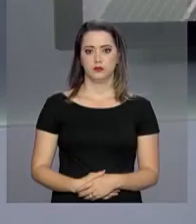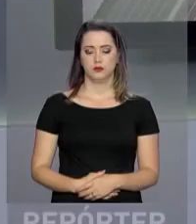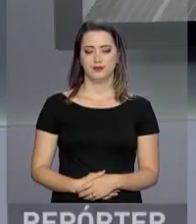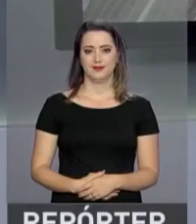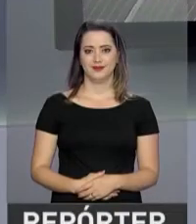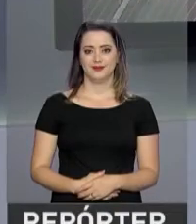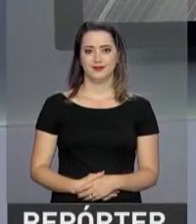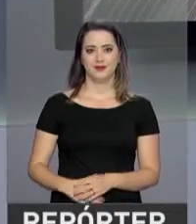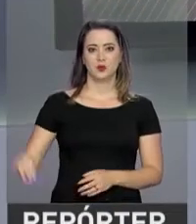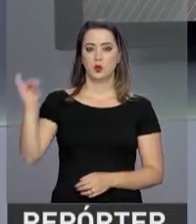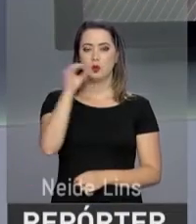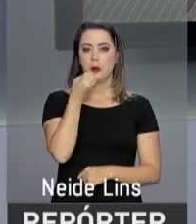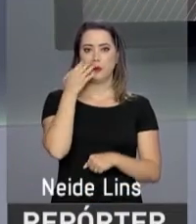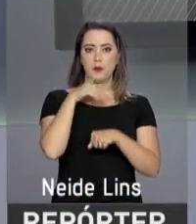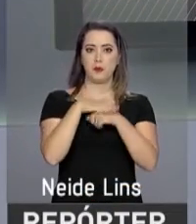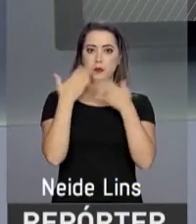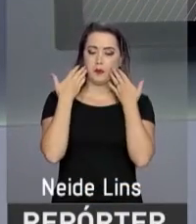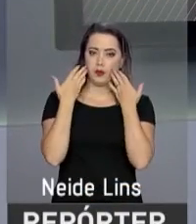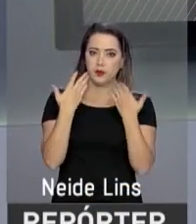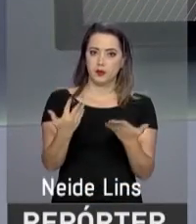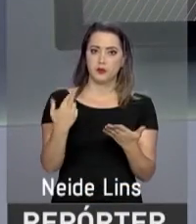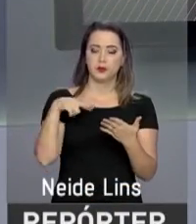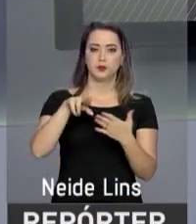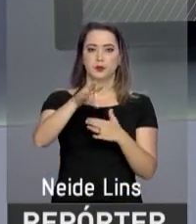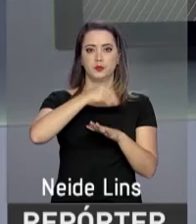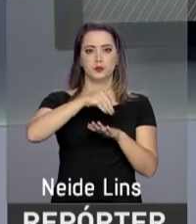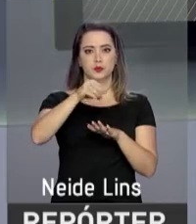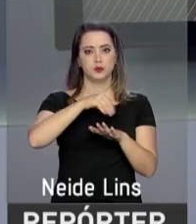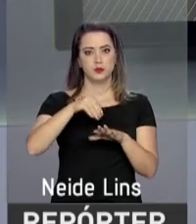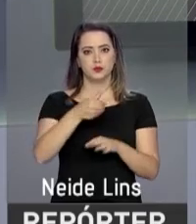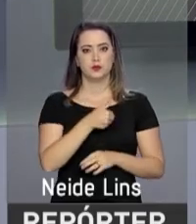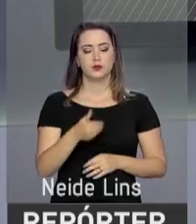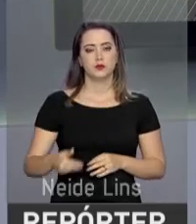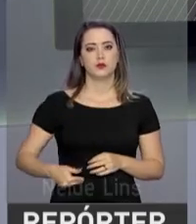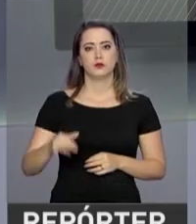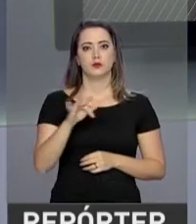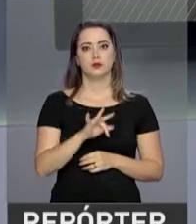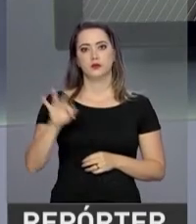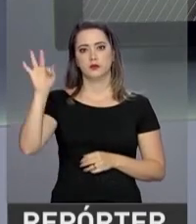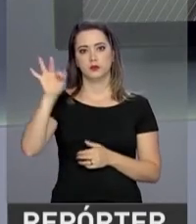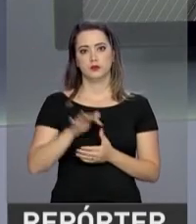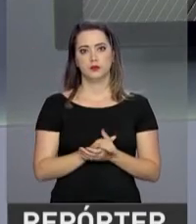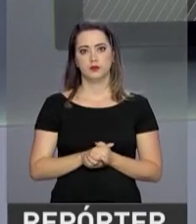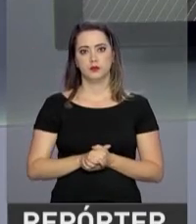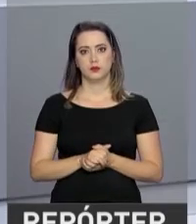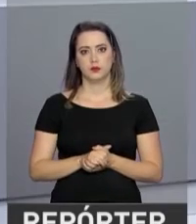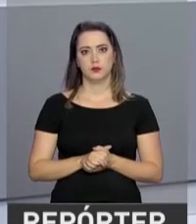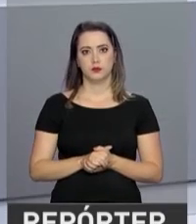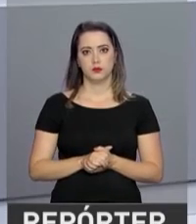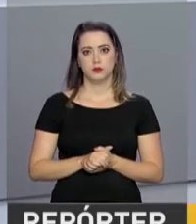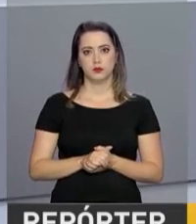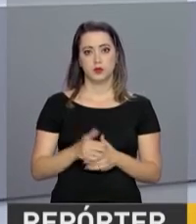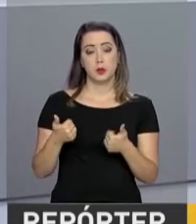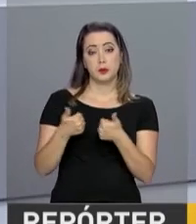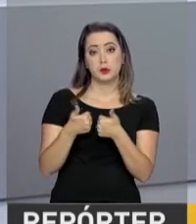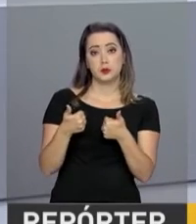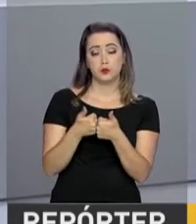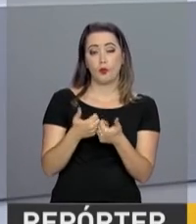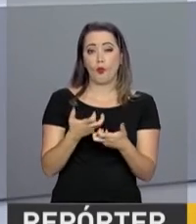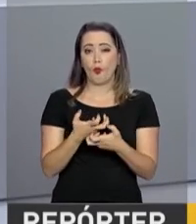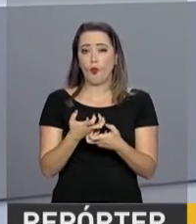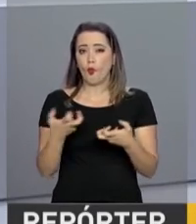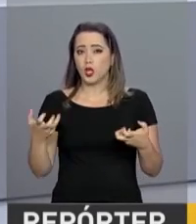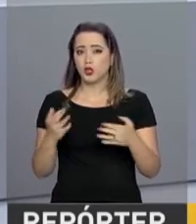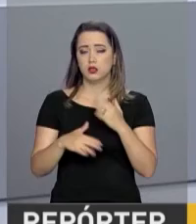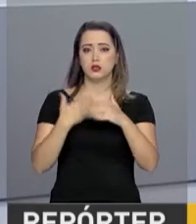olá boa noite estamos de volta com o repórter nbr as notícias do governo federal com a proximidade da